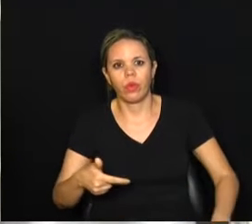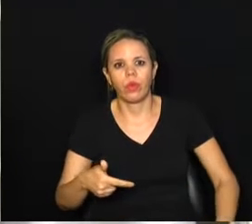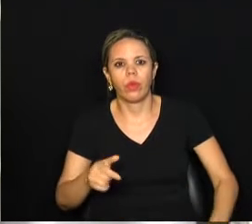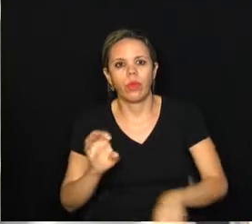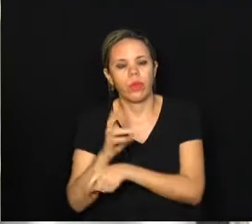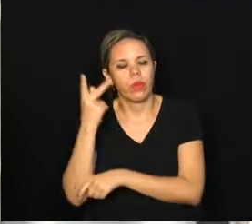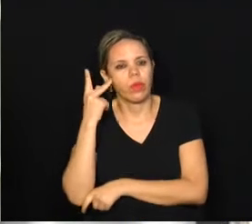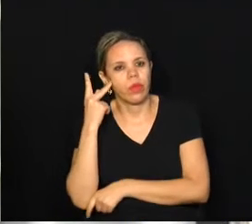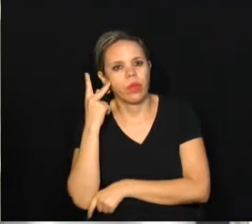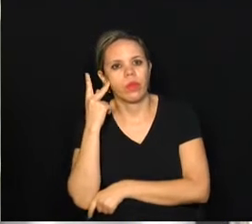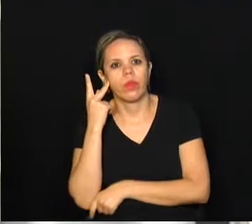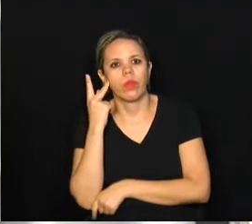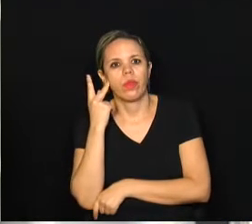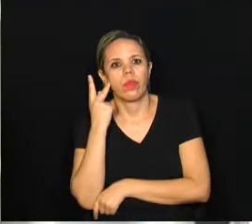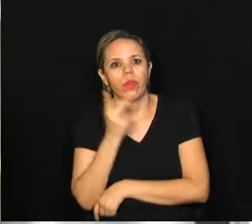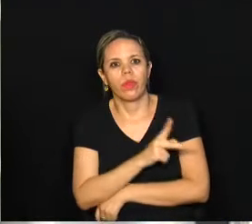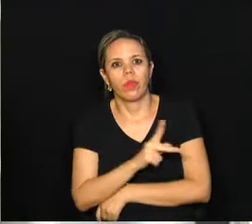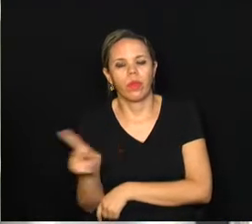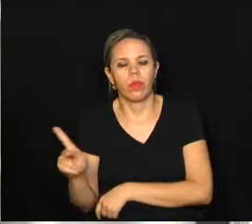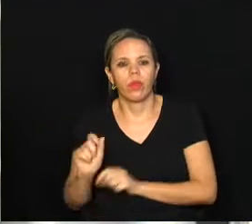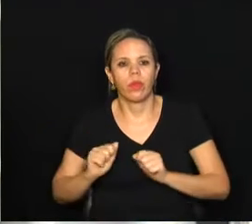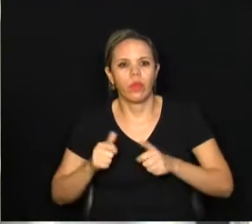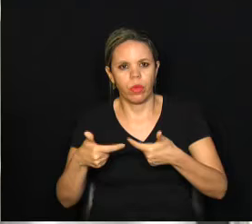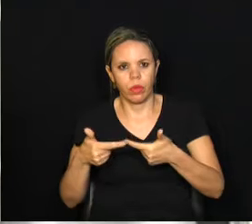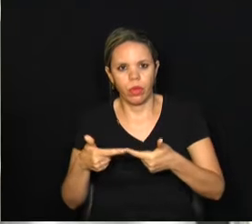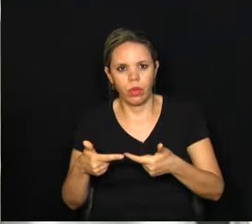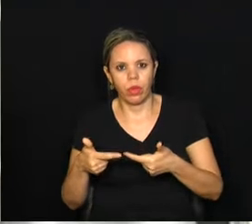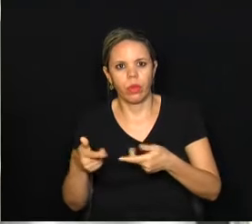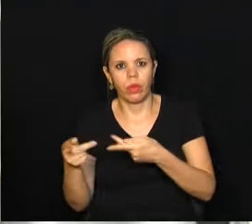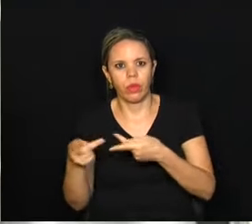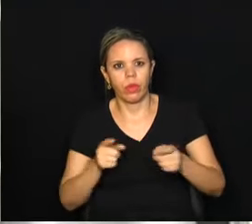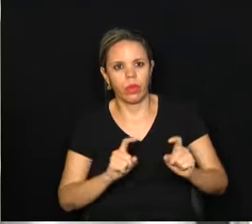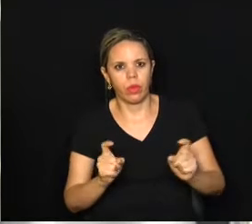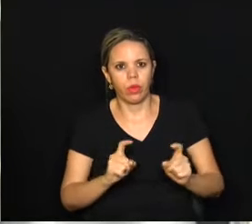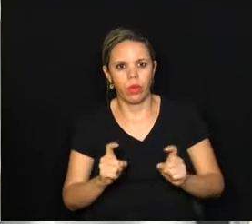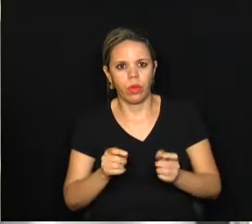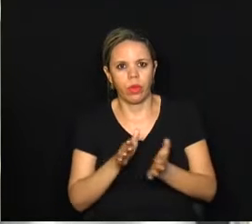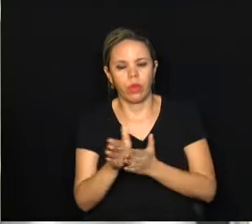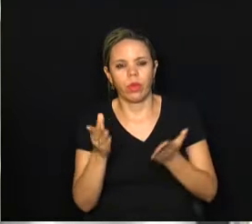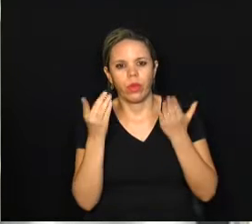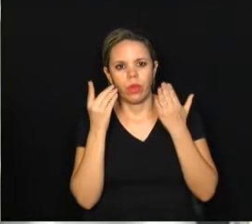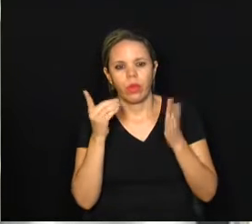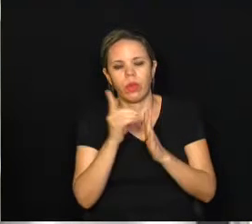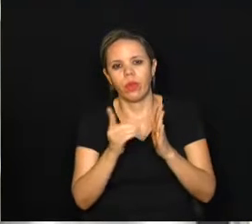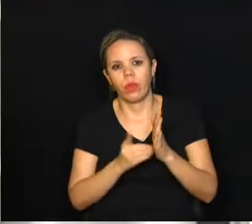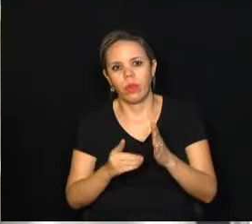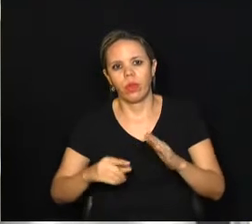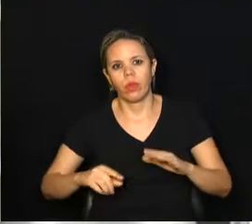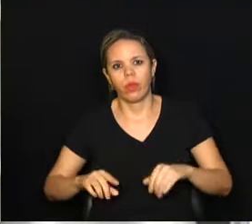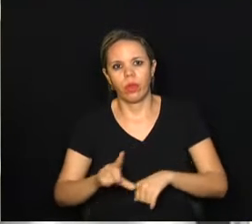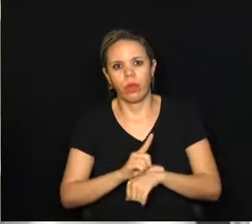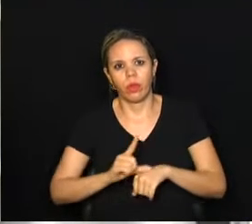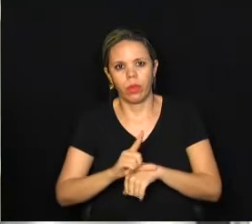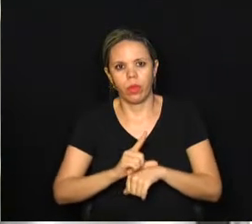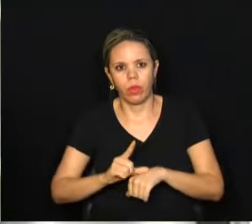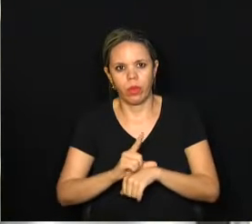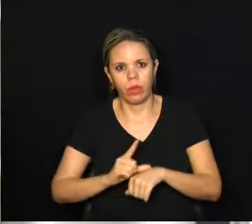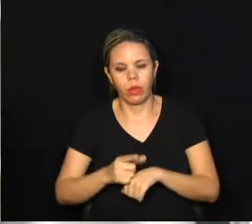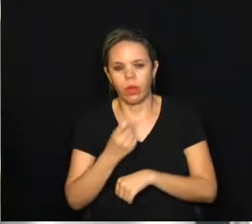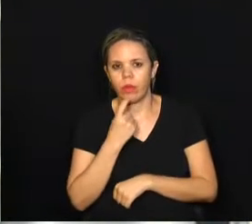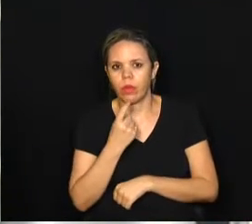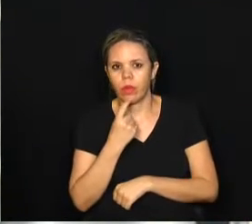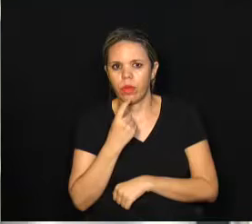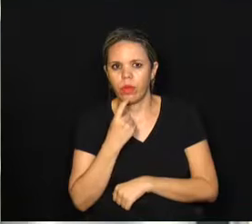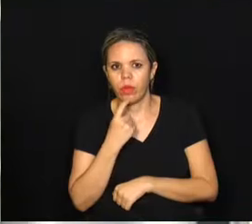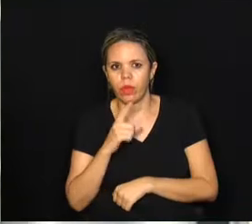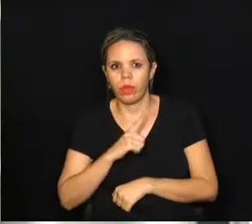que lá o presidente da Assembleia convoque uma sessão para que publique um decreto legislativo. A partir disso, Campinas passa